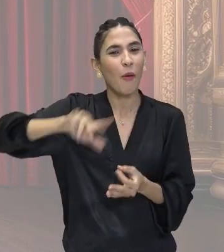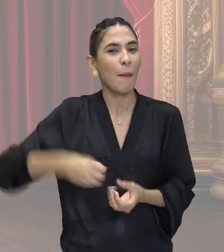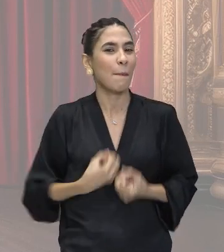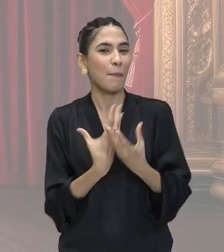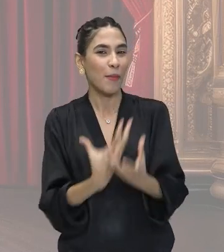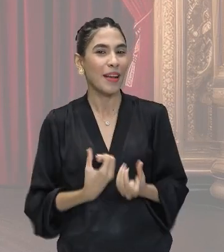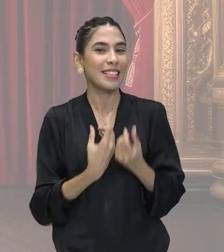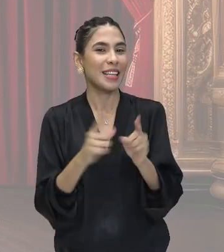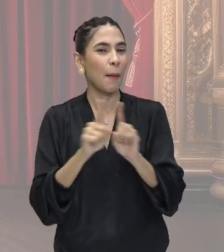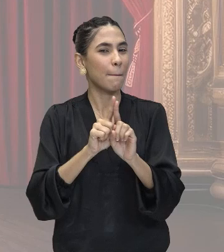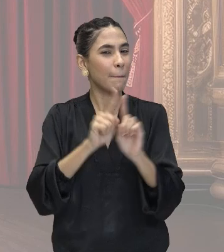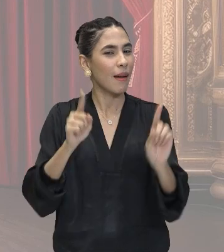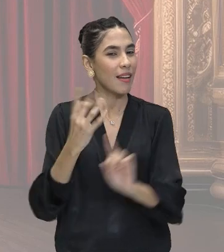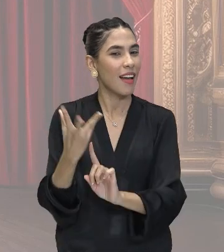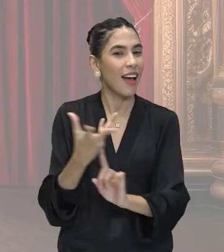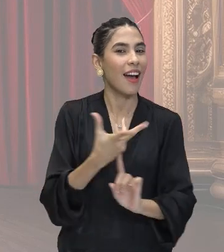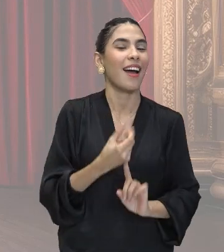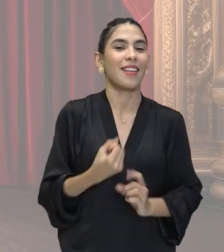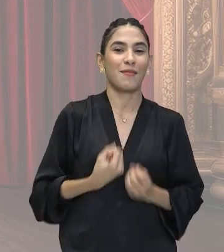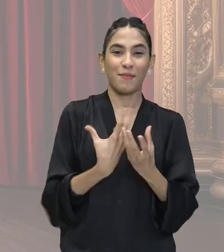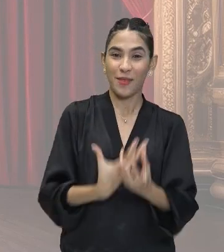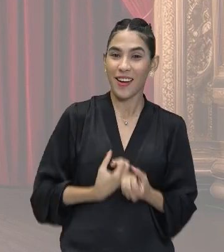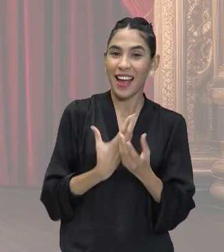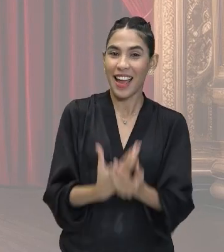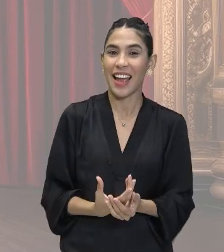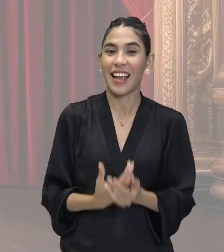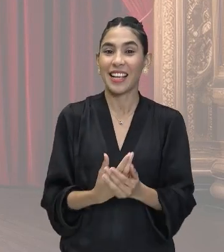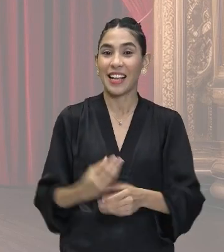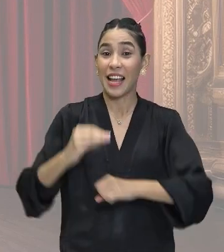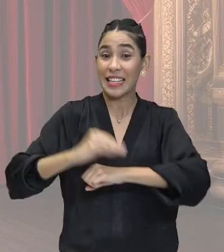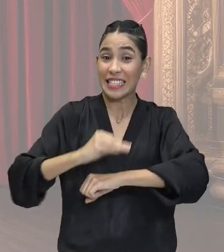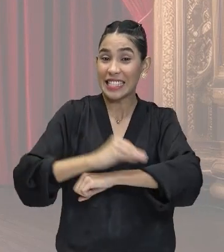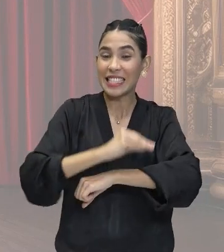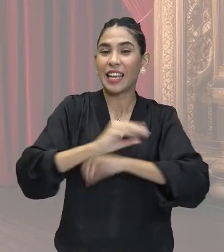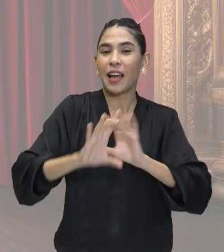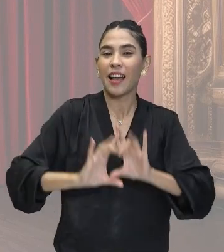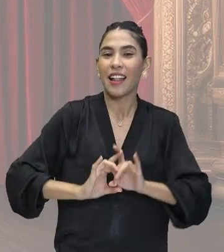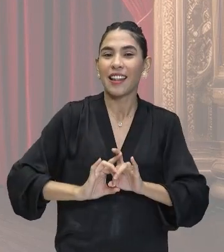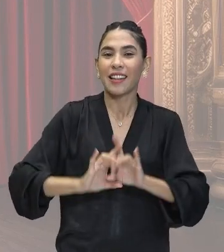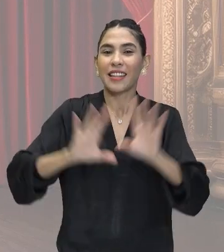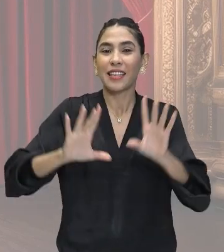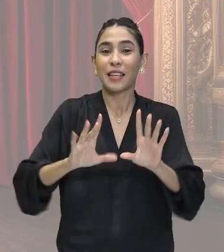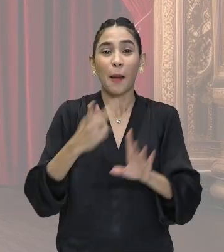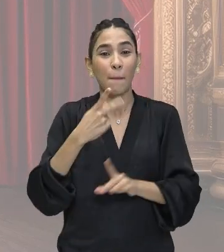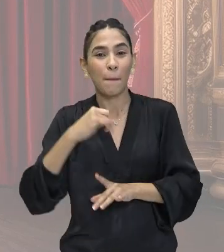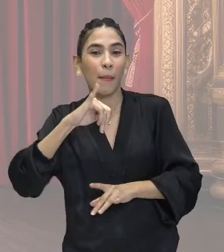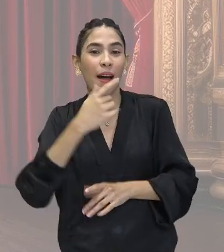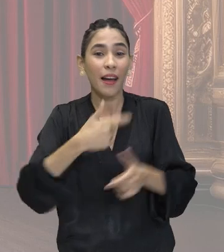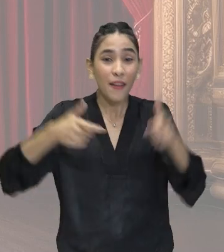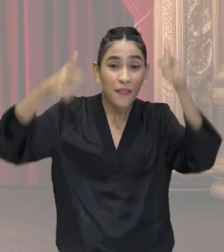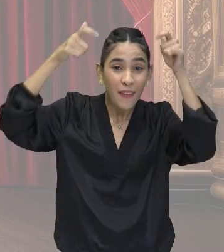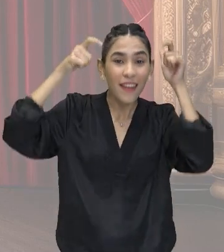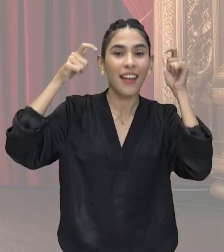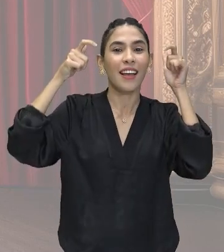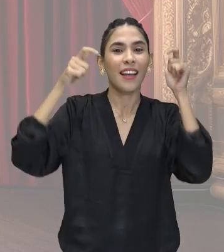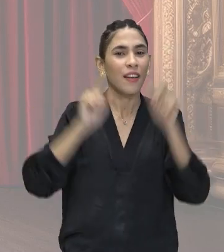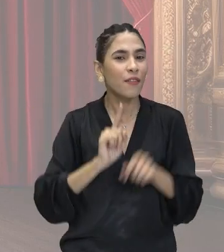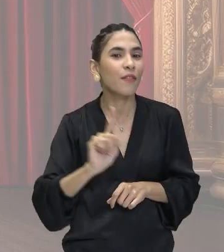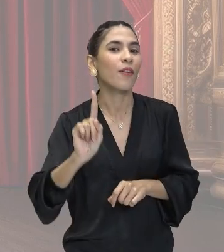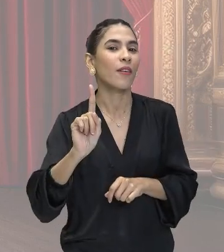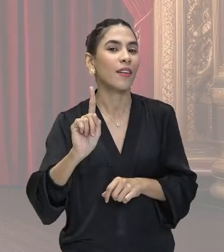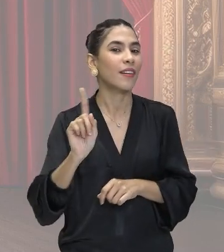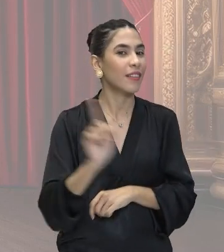mas há artes poéticas. Urra o sapo boi, meu pai foi rei, foi, não